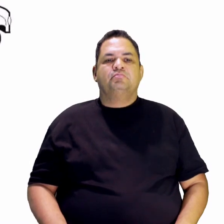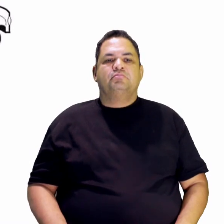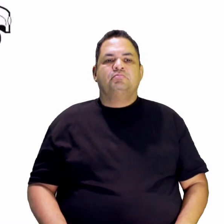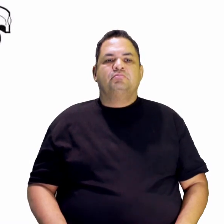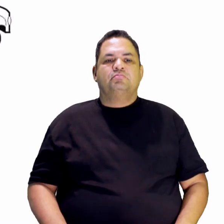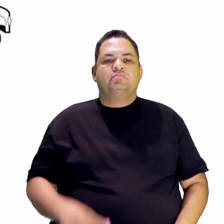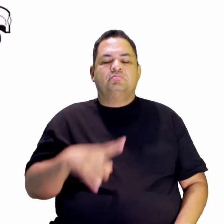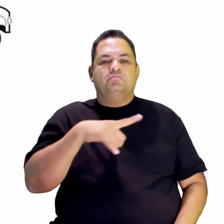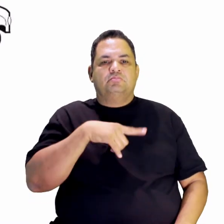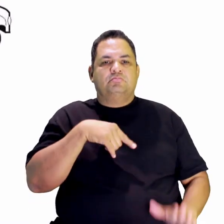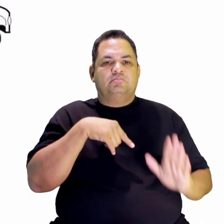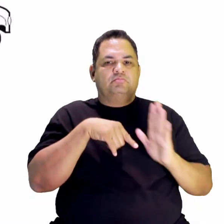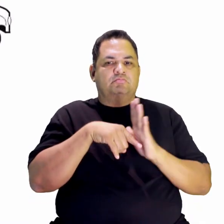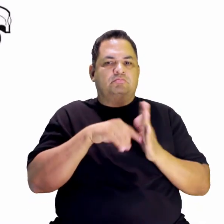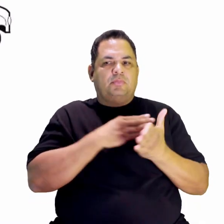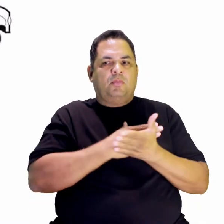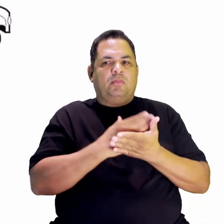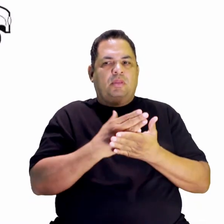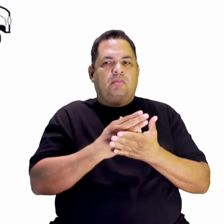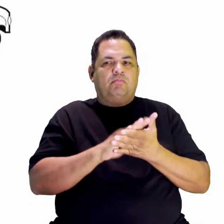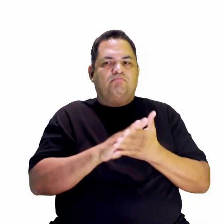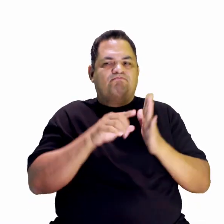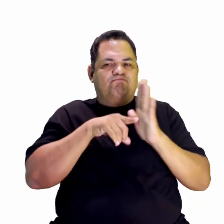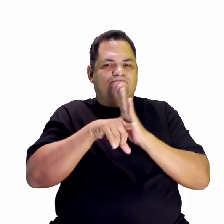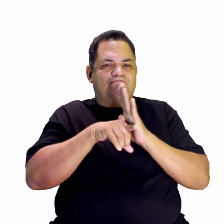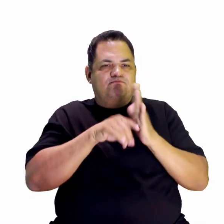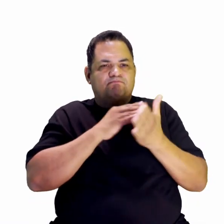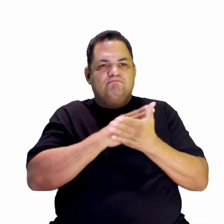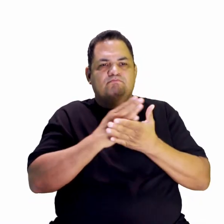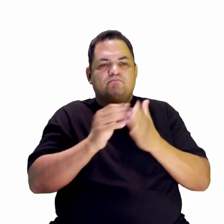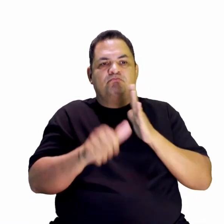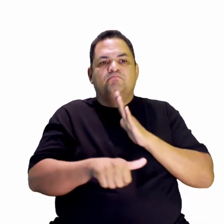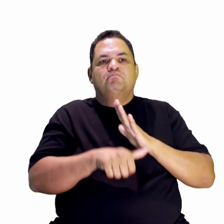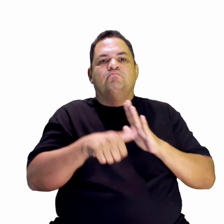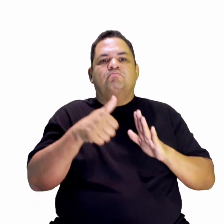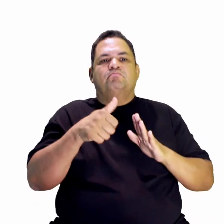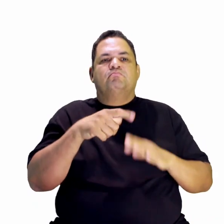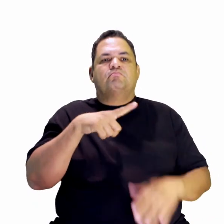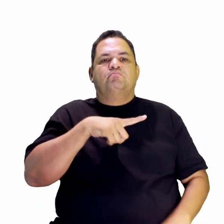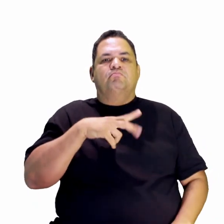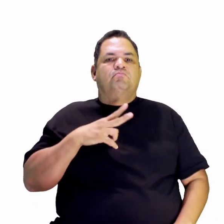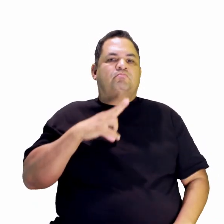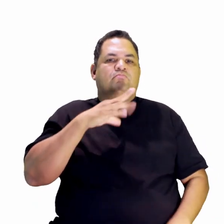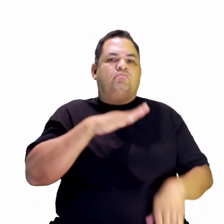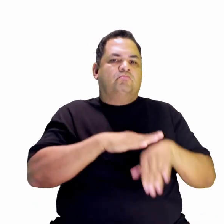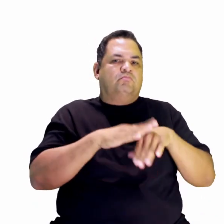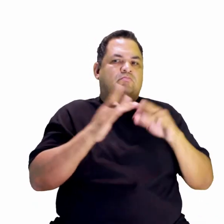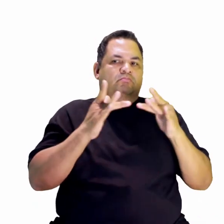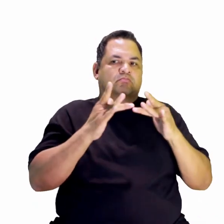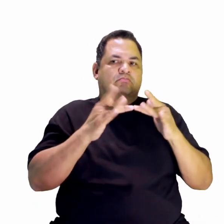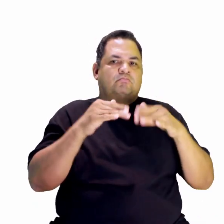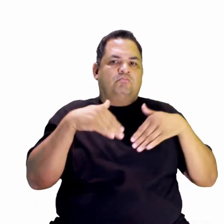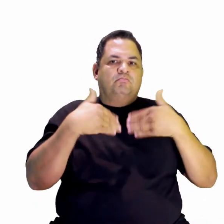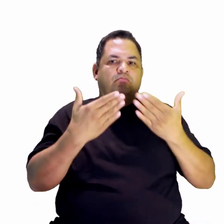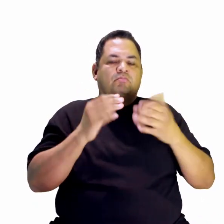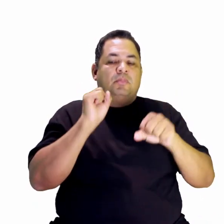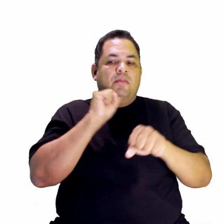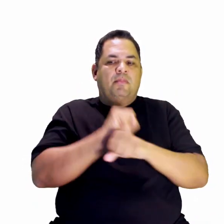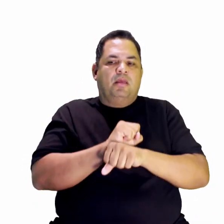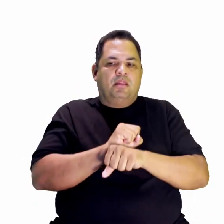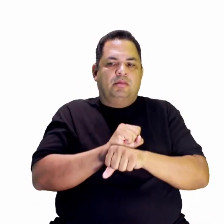nós temos que analisar o movimento desde o início. Primeiro, nós temos uma força de atrito estática quando está